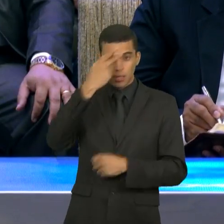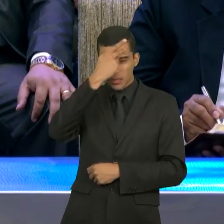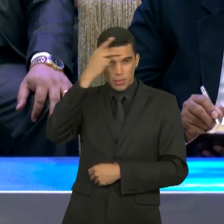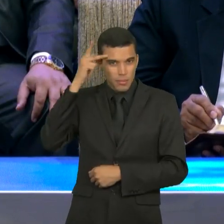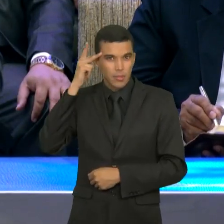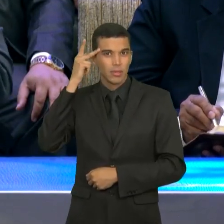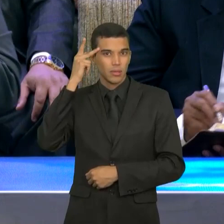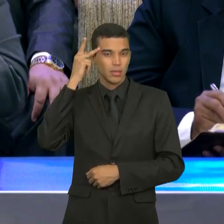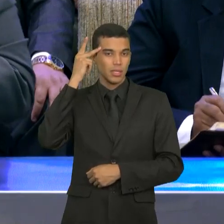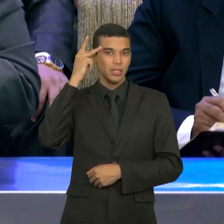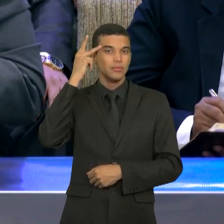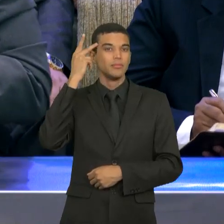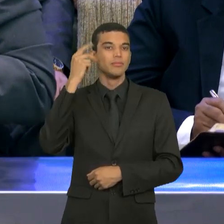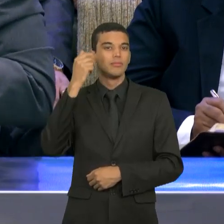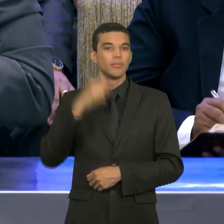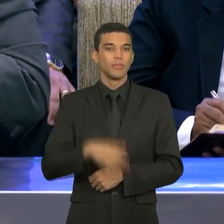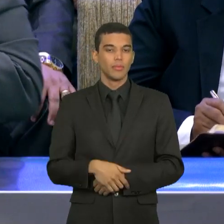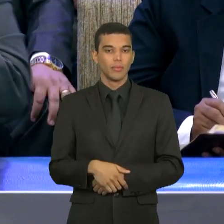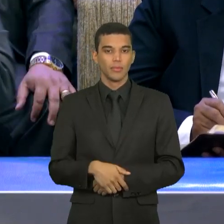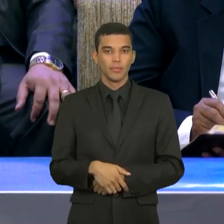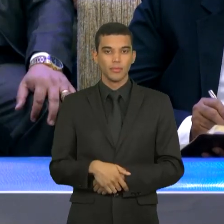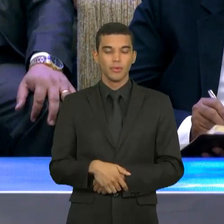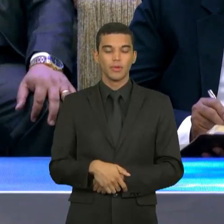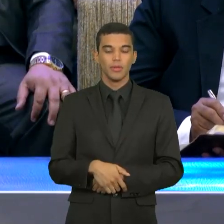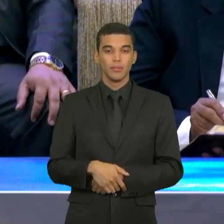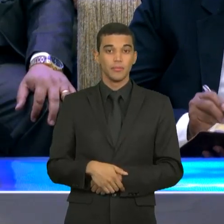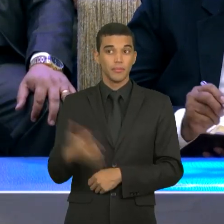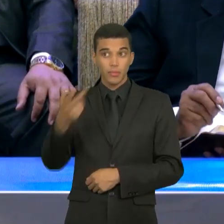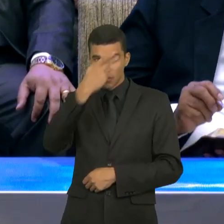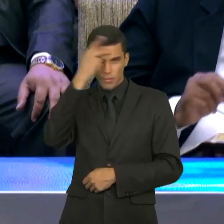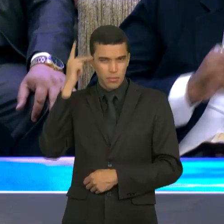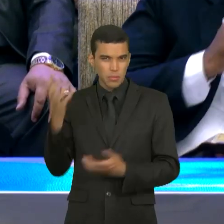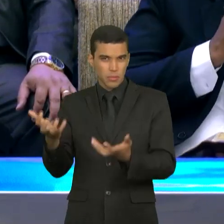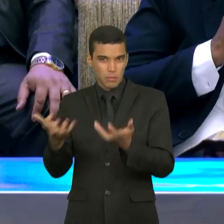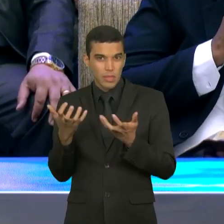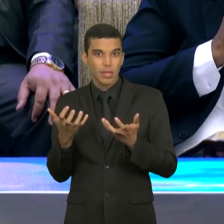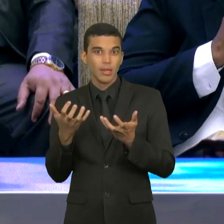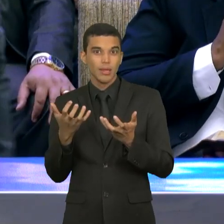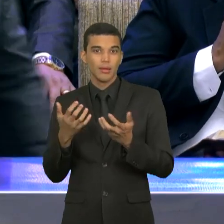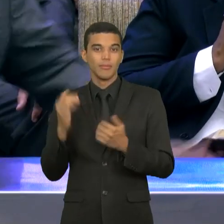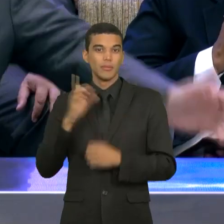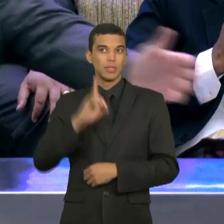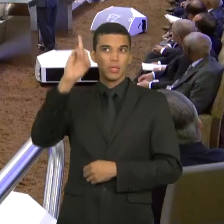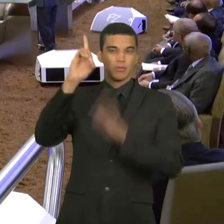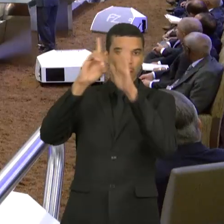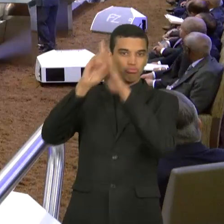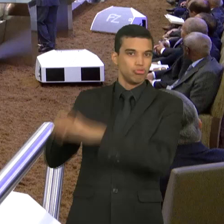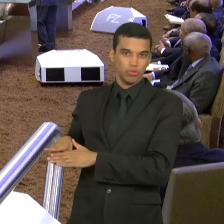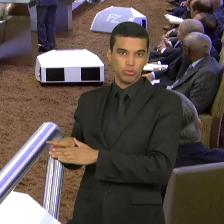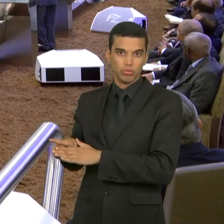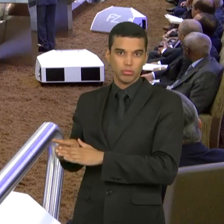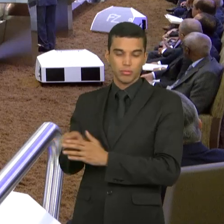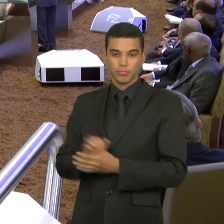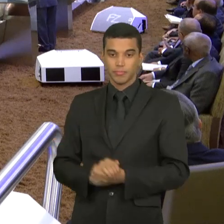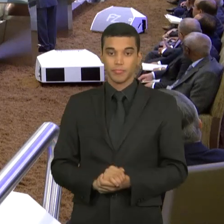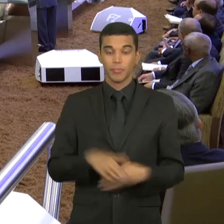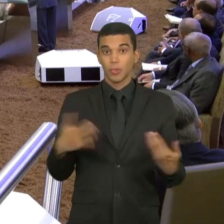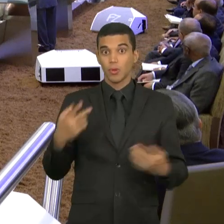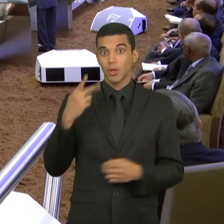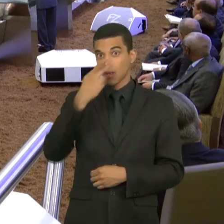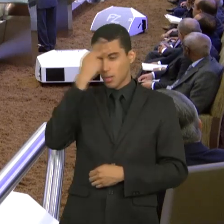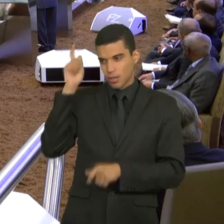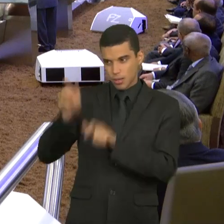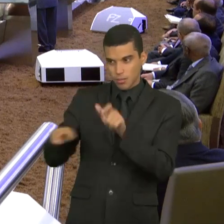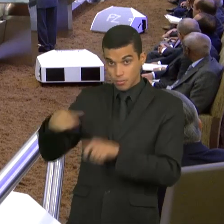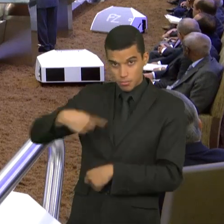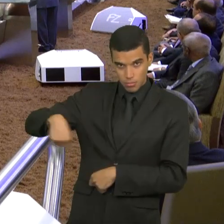cosmovisão Cristã atrapalhava isso então sabe o que eles fizeram eles se reuniram agora são intelectuais Lembra